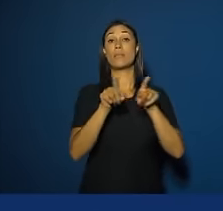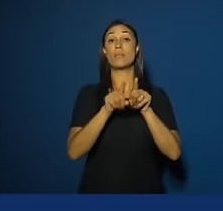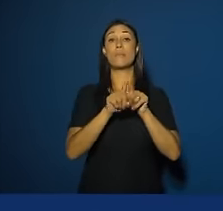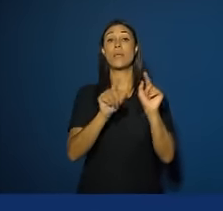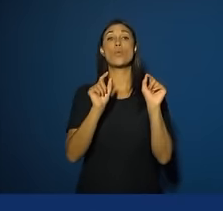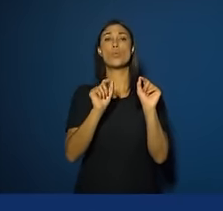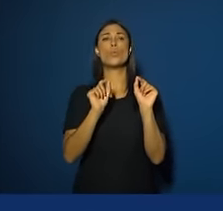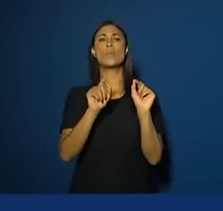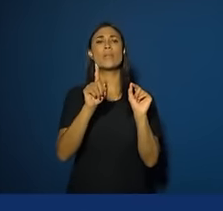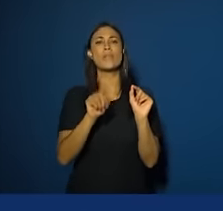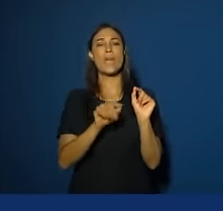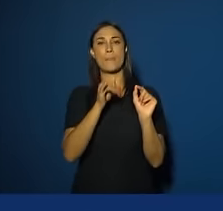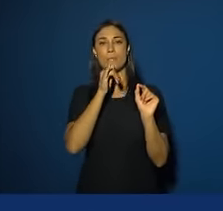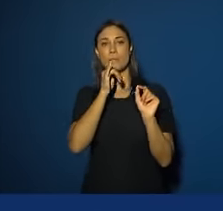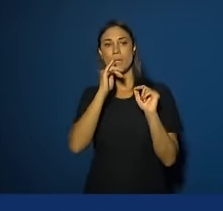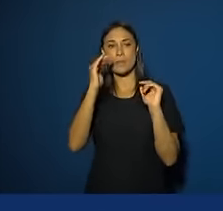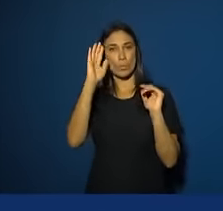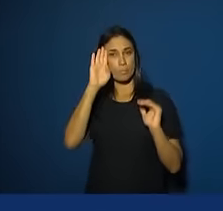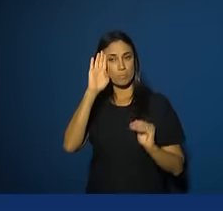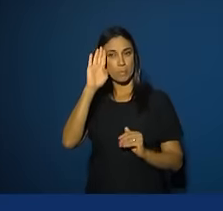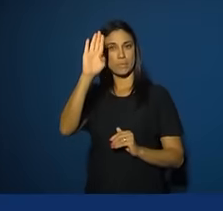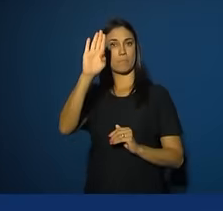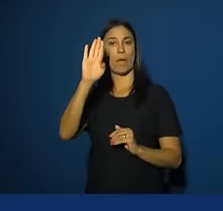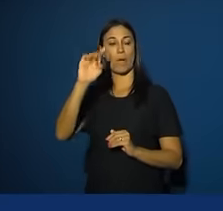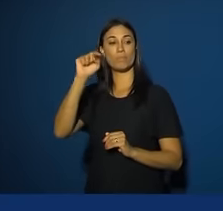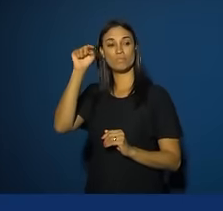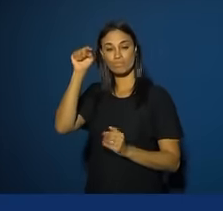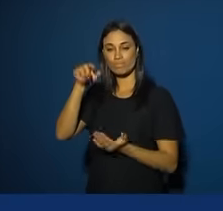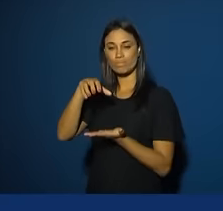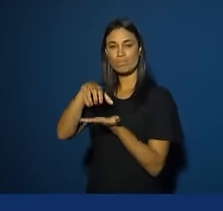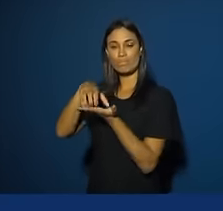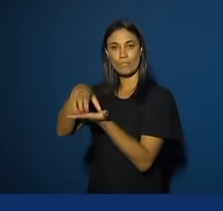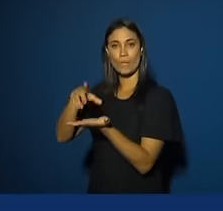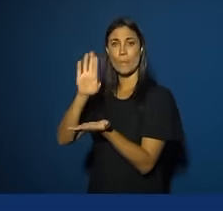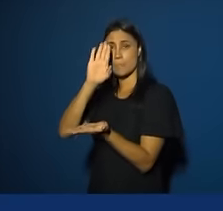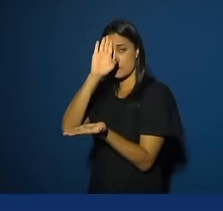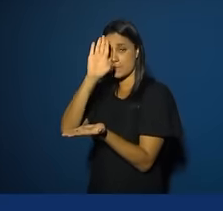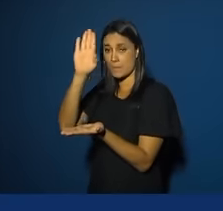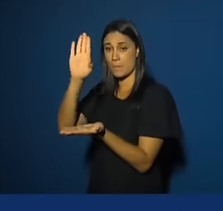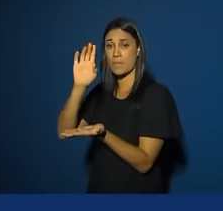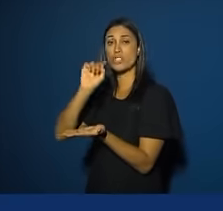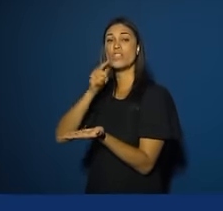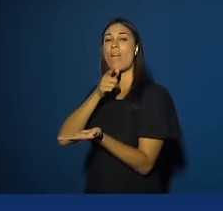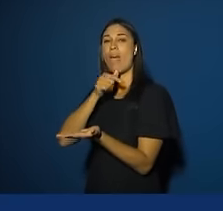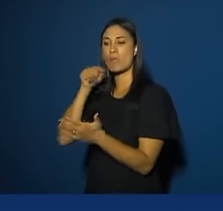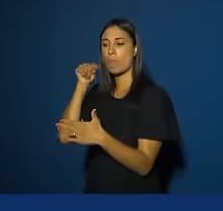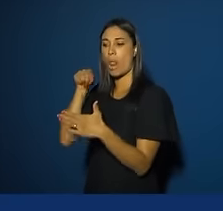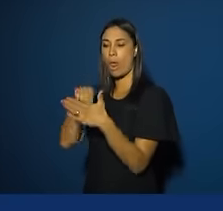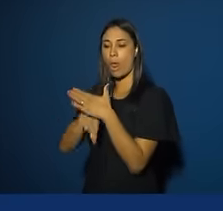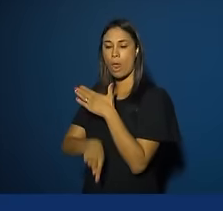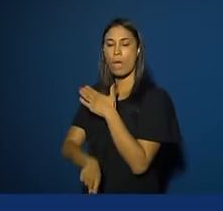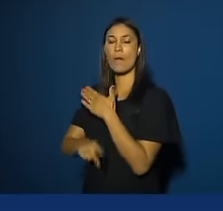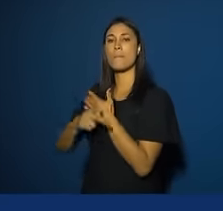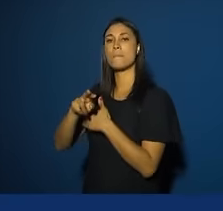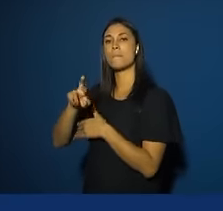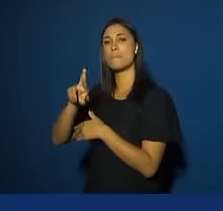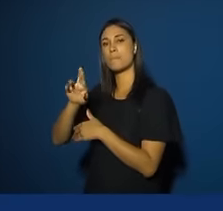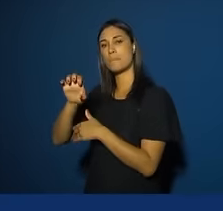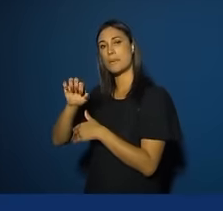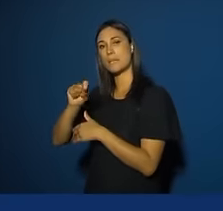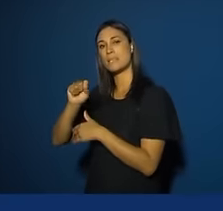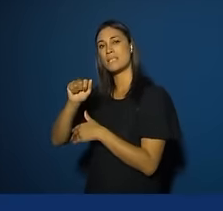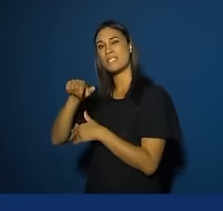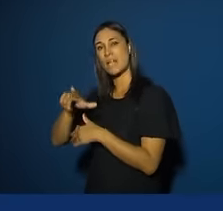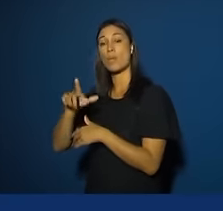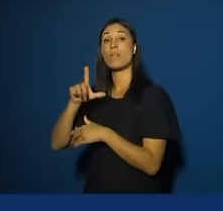e e que são ganhos majoritários que esses porsos offshor principalmente de águas Profundas o pral onde a a